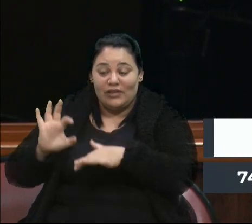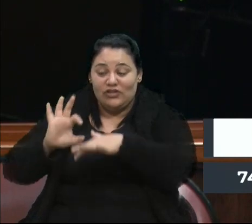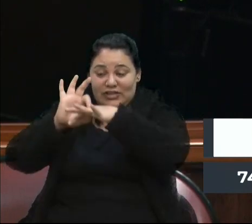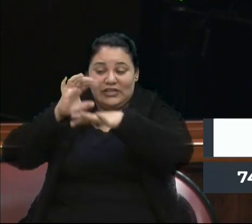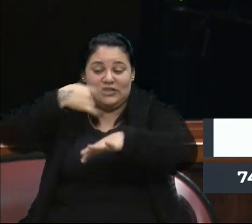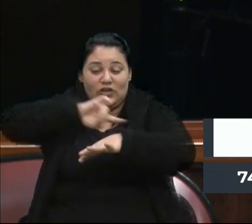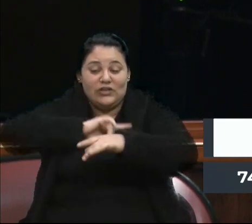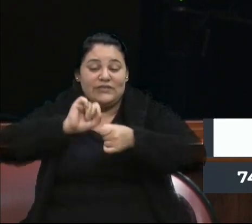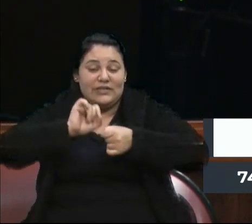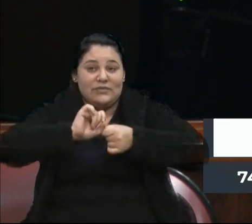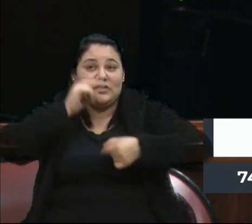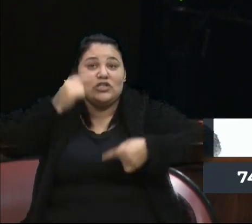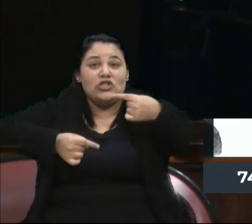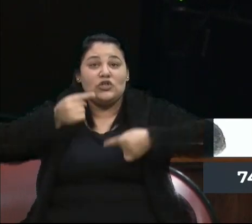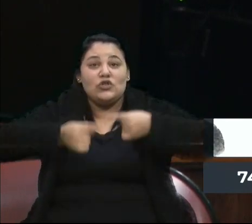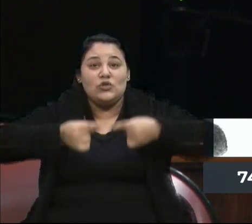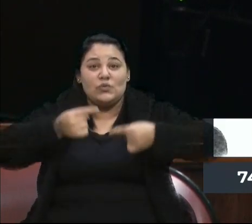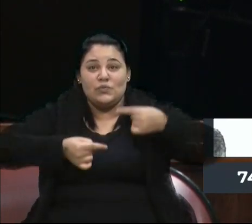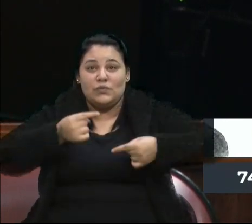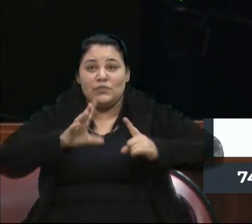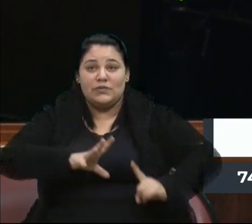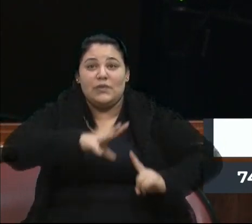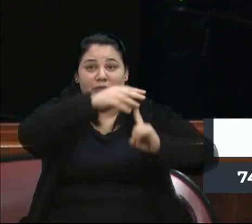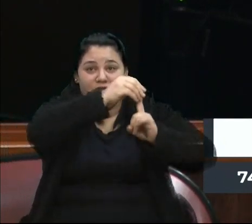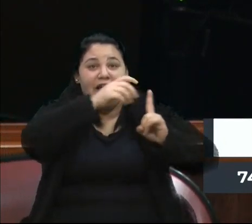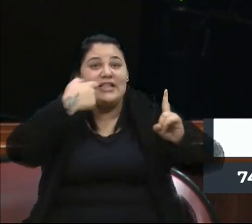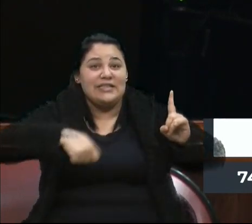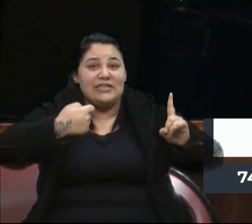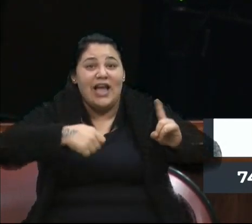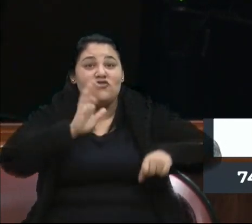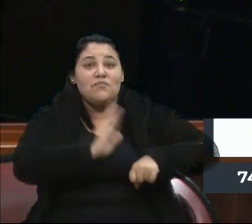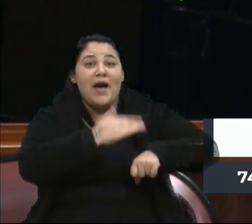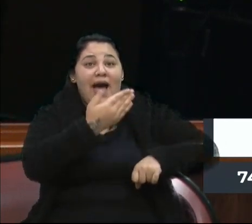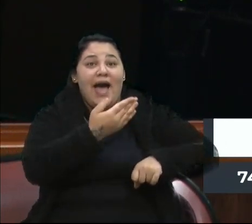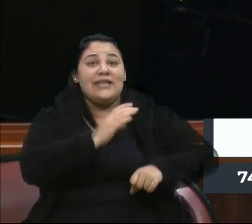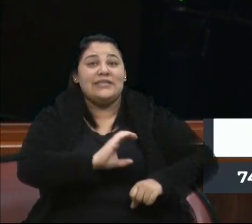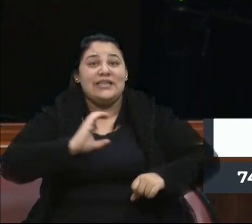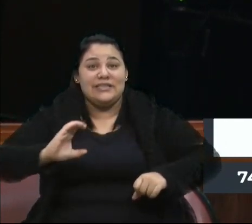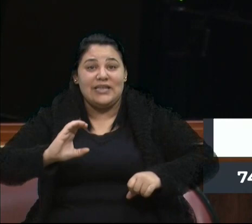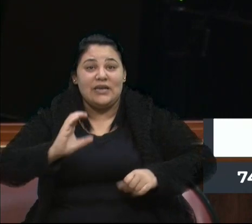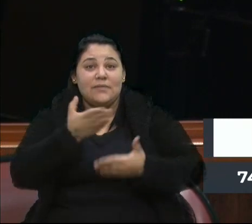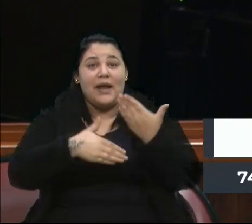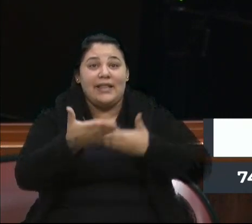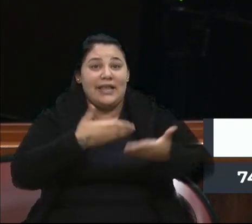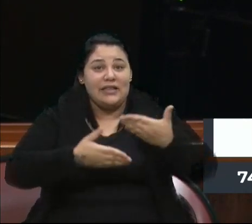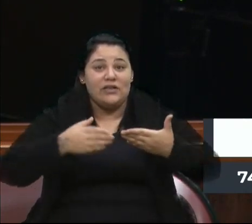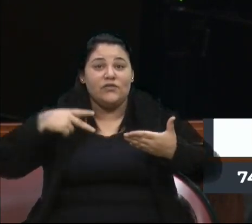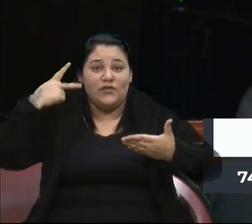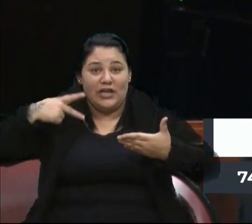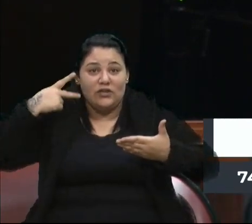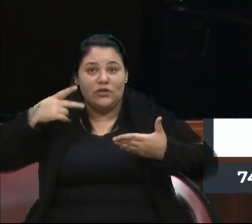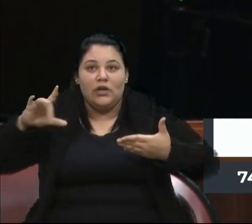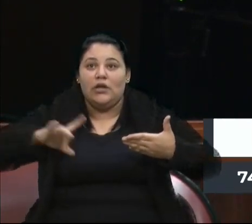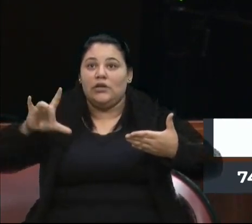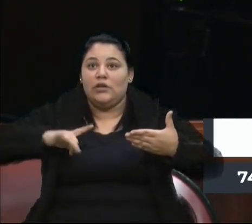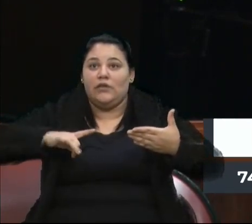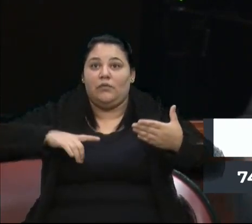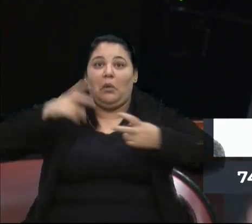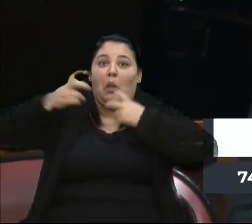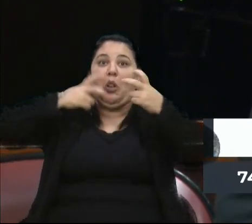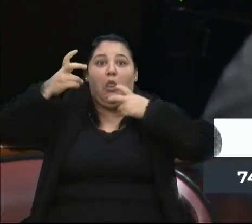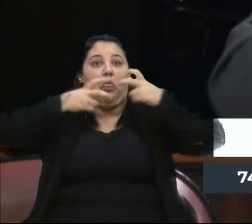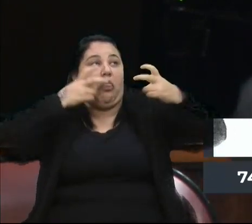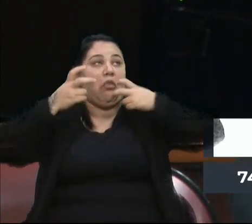em que discutimos, inclusive, a necessidade de mais CCs para os vereadores, e houve um alvoroço de várias pessoas dizendo